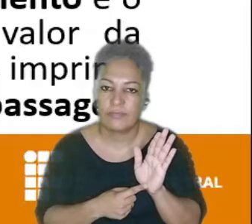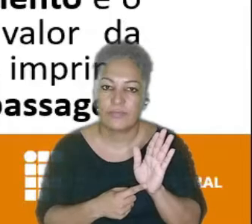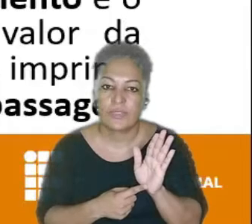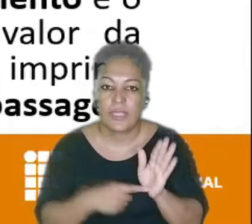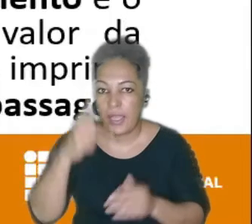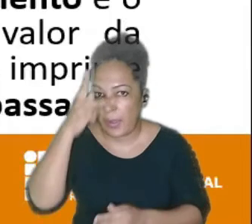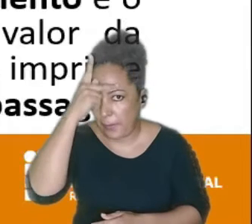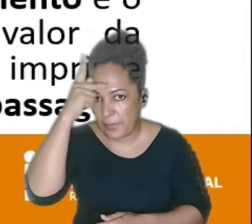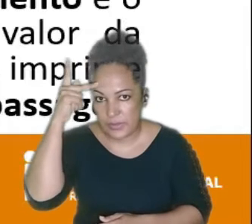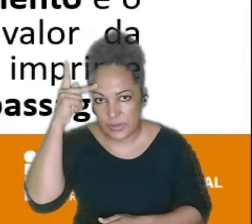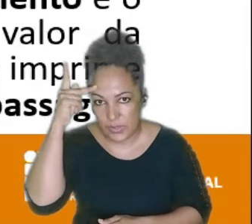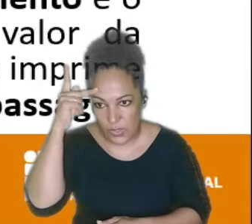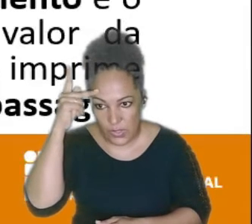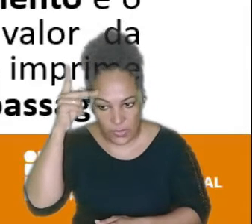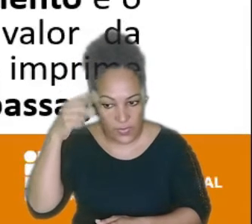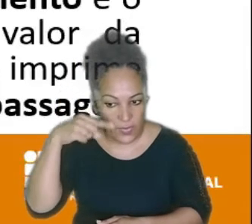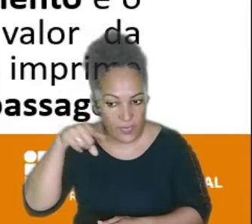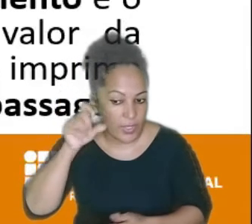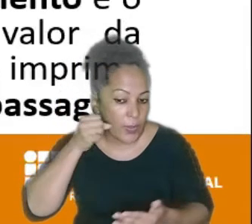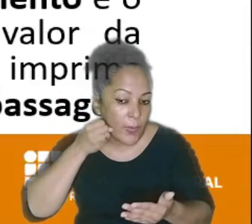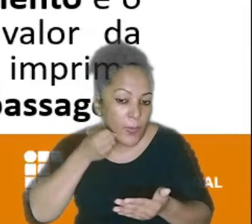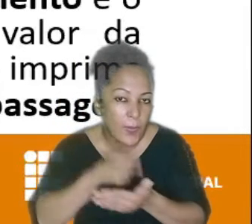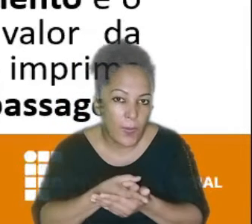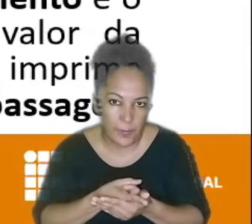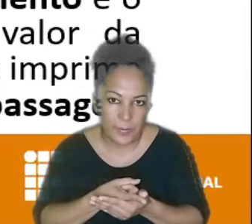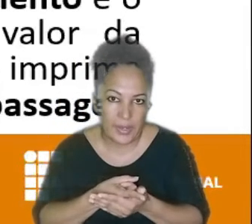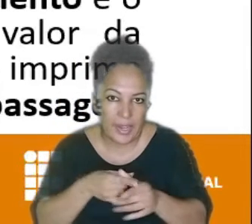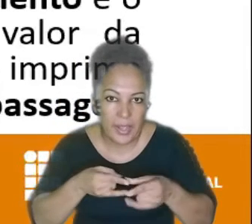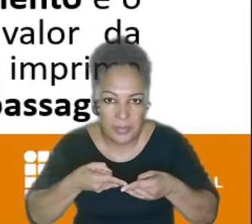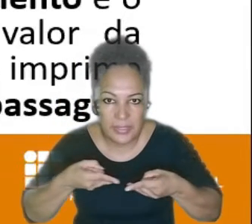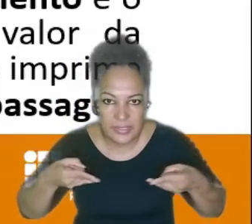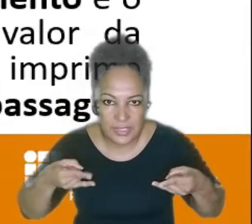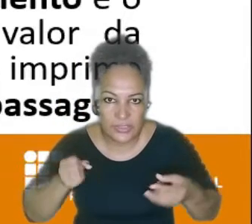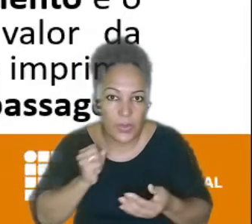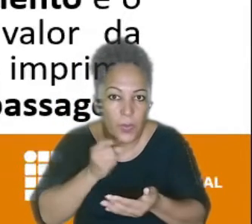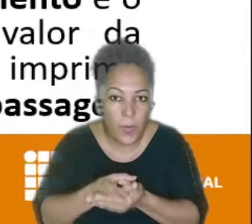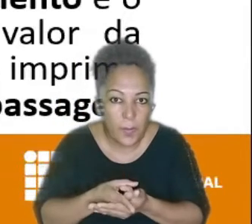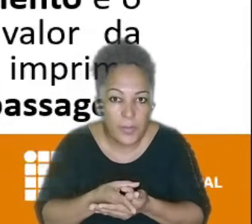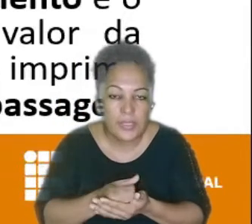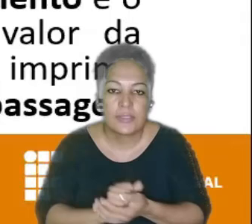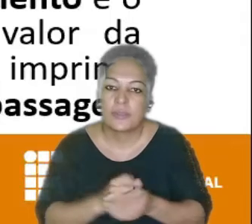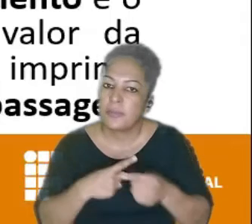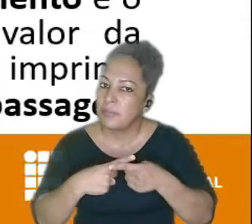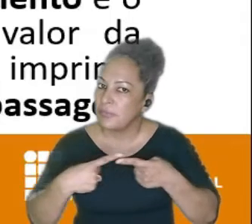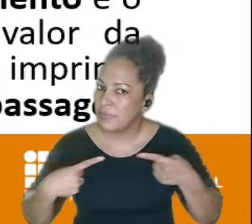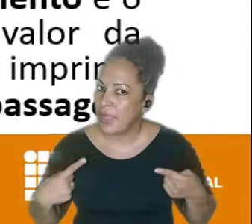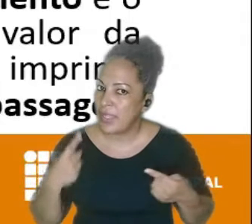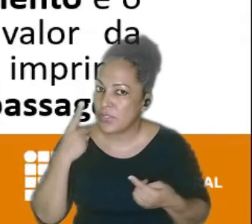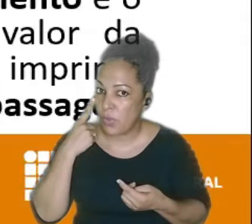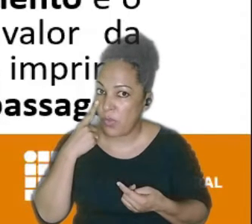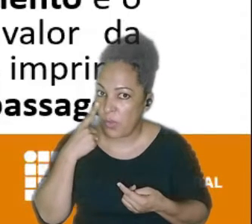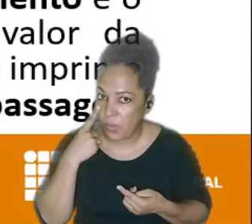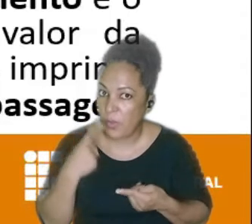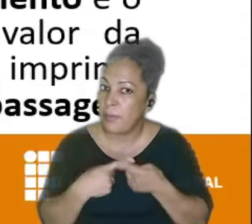que o passageiro irá comprar uma passagem, ok? Ele está comprando uma passagem.